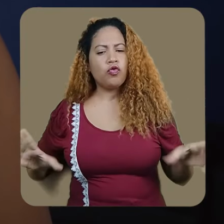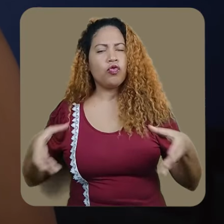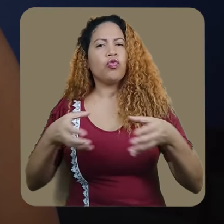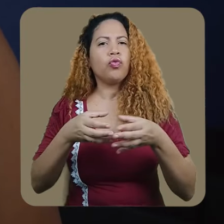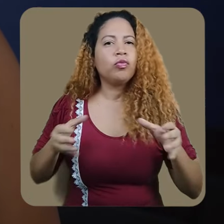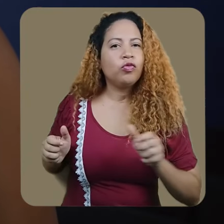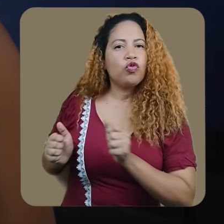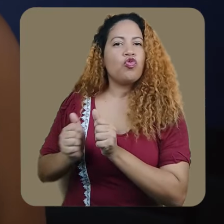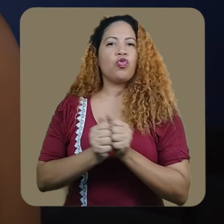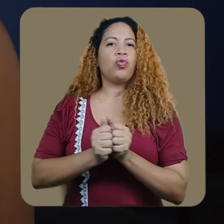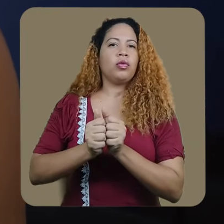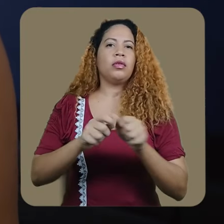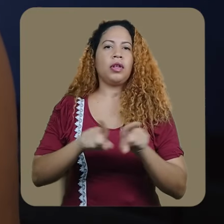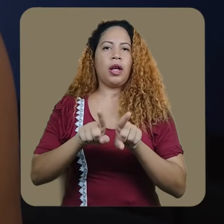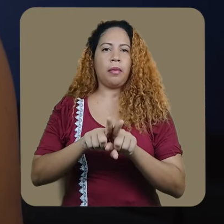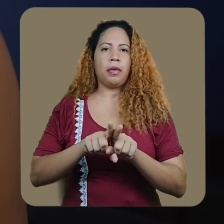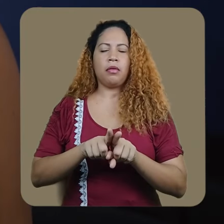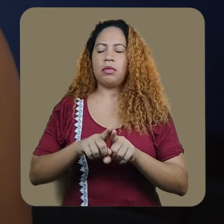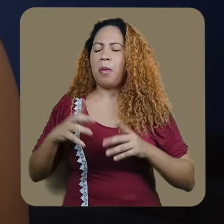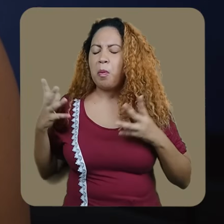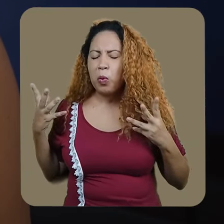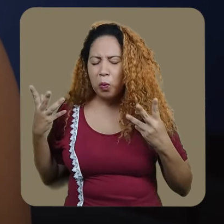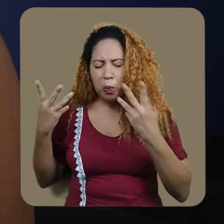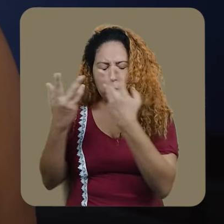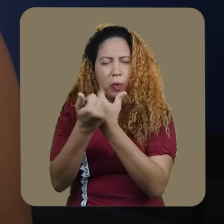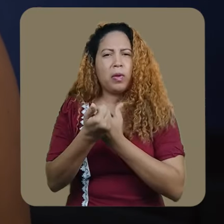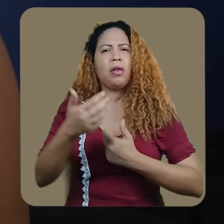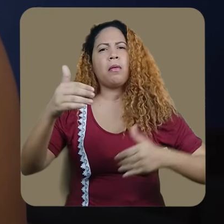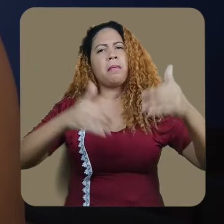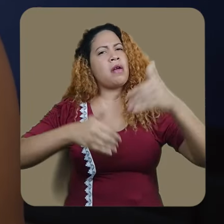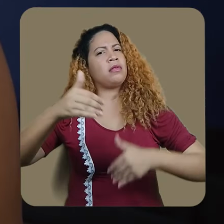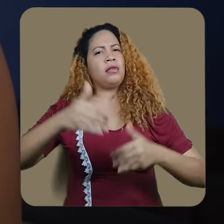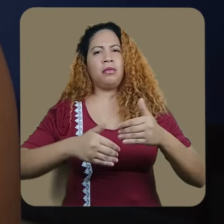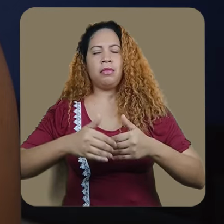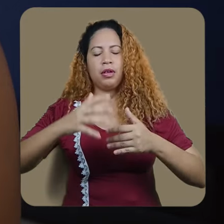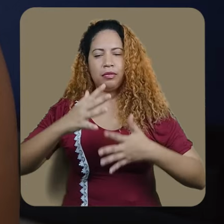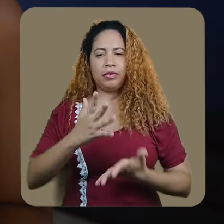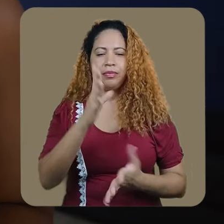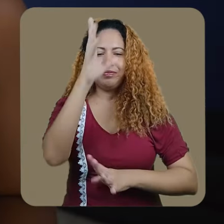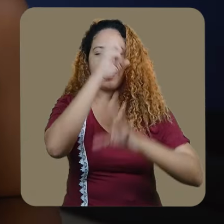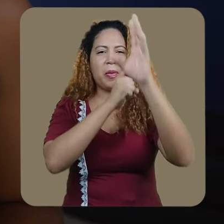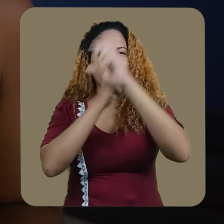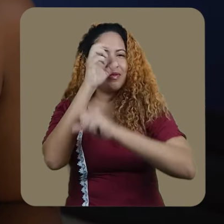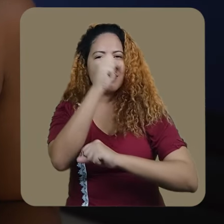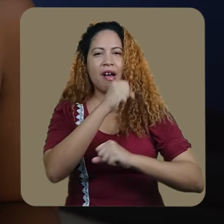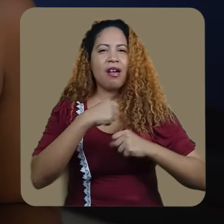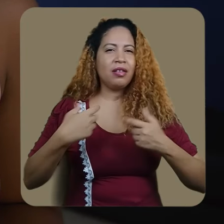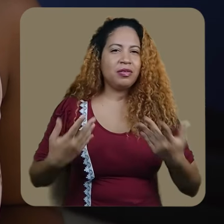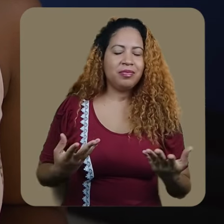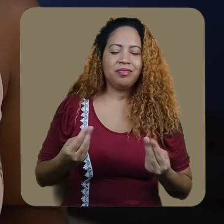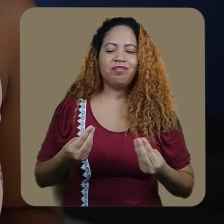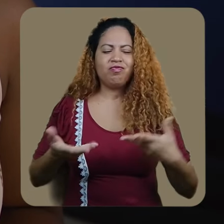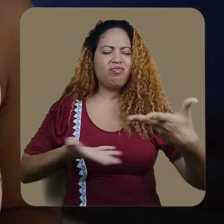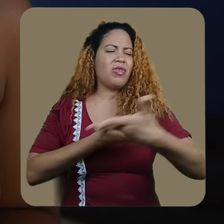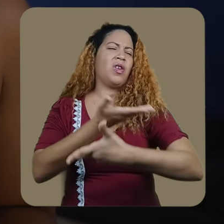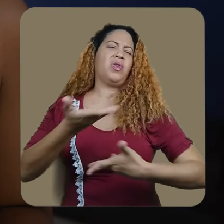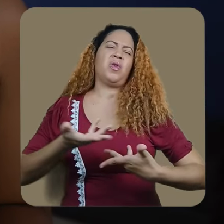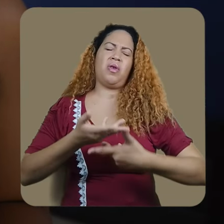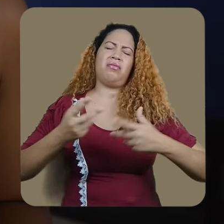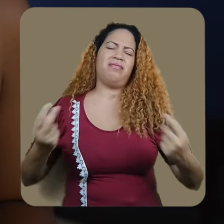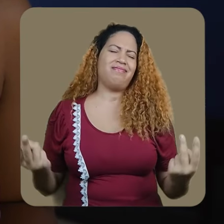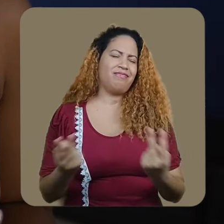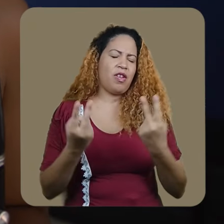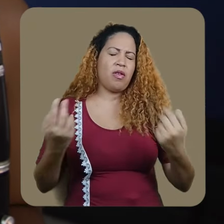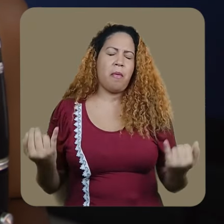complementam juntos, né? E tá sendo muito bonito fazer parte disso, tá sendo aprendizado, é